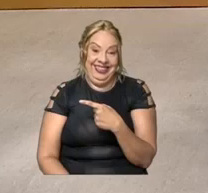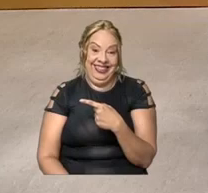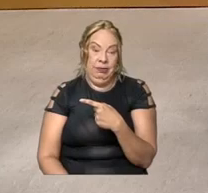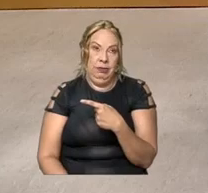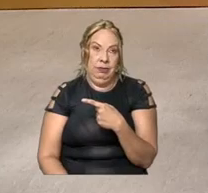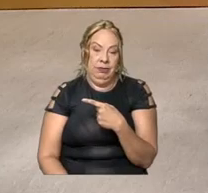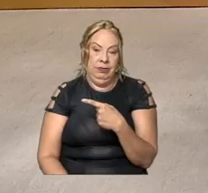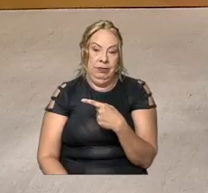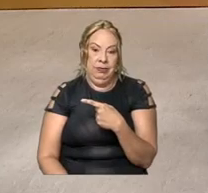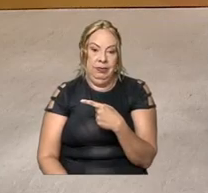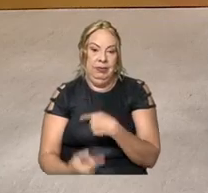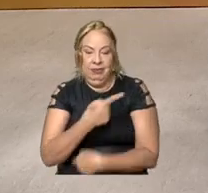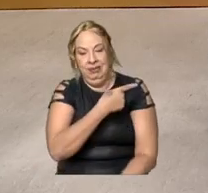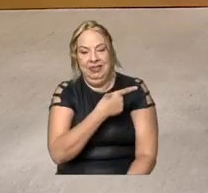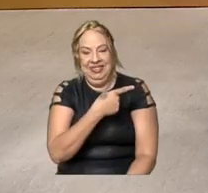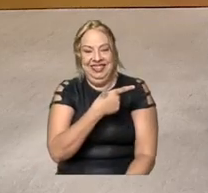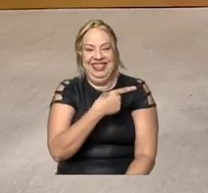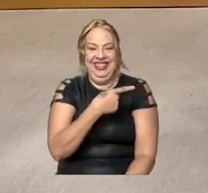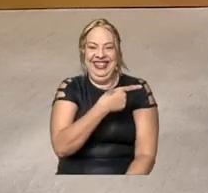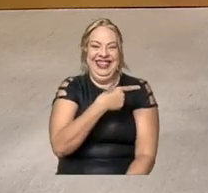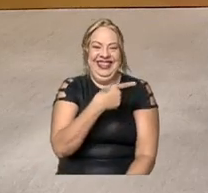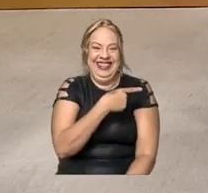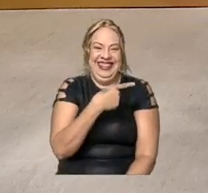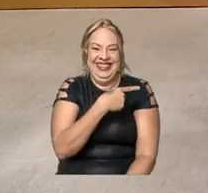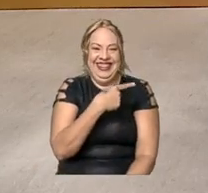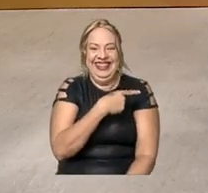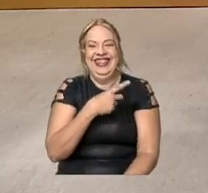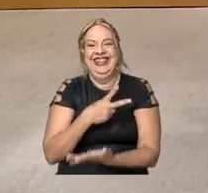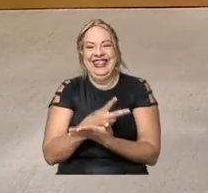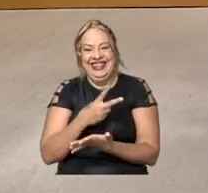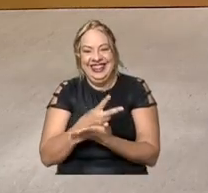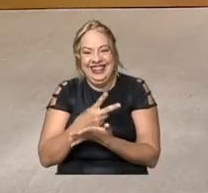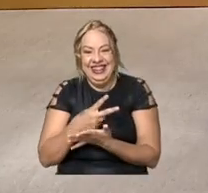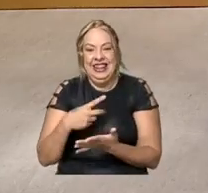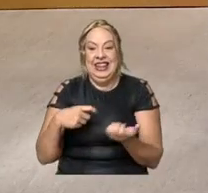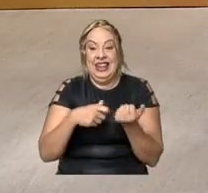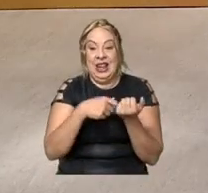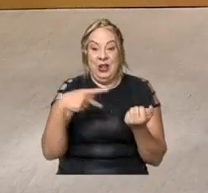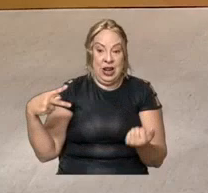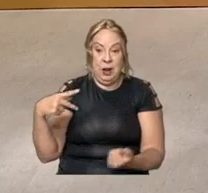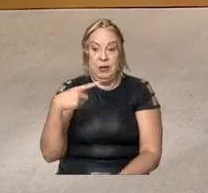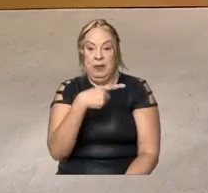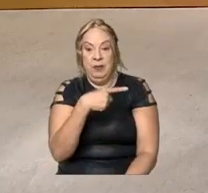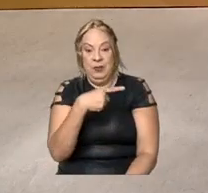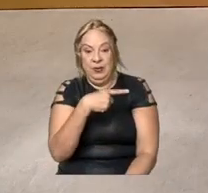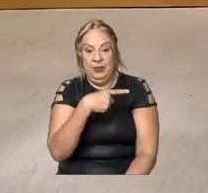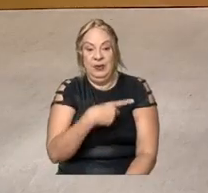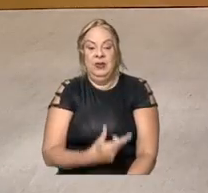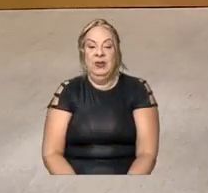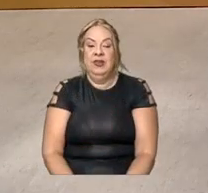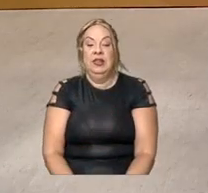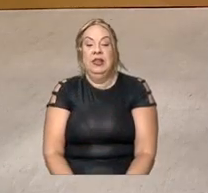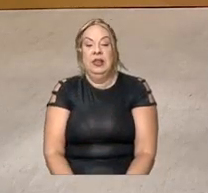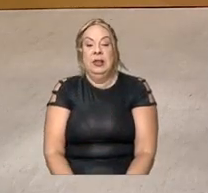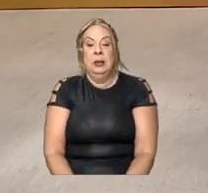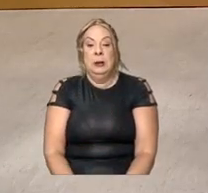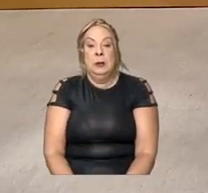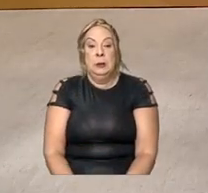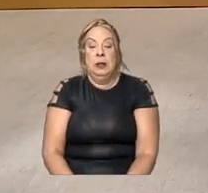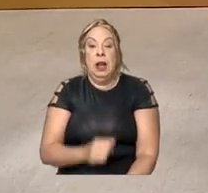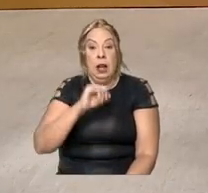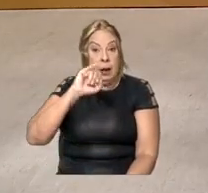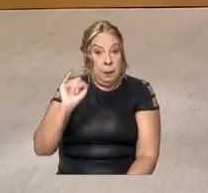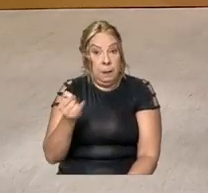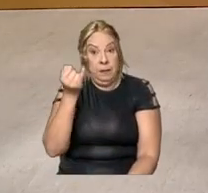YouTube. É só acessar o nosso perfil, @CajuCapOficial, né? Aproveitando, né, já que a turma tá indo nas redes